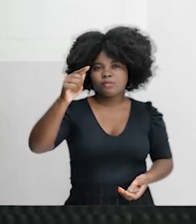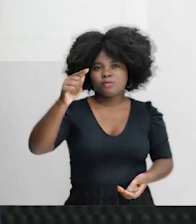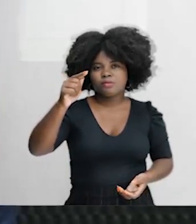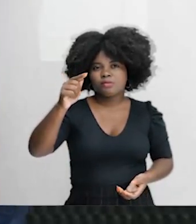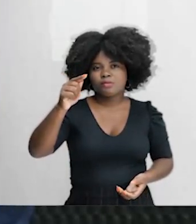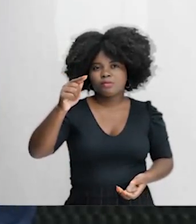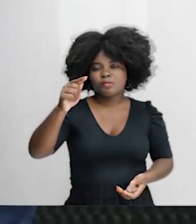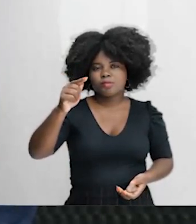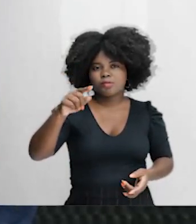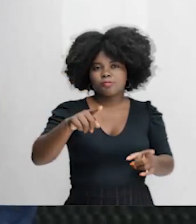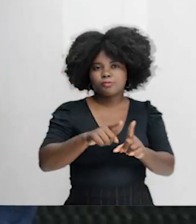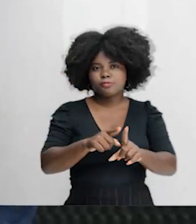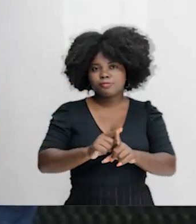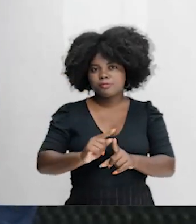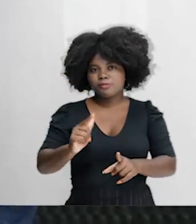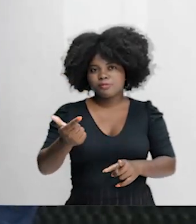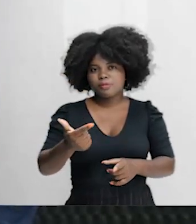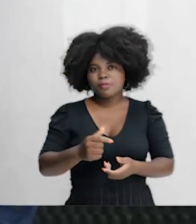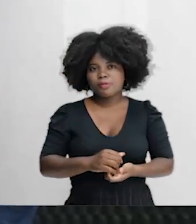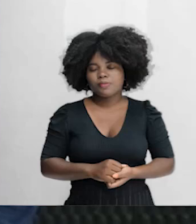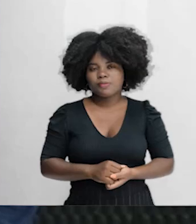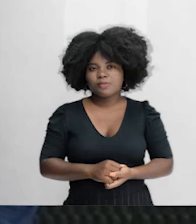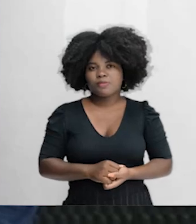Pois o gráfico faz isso.